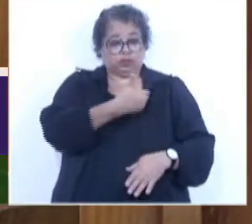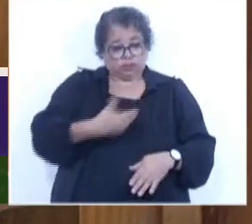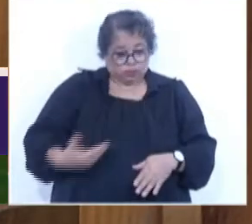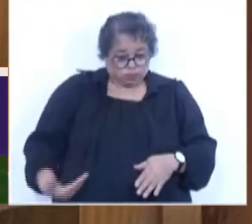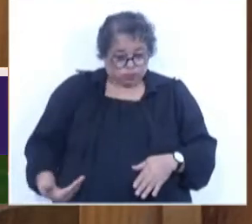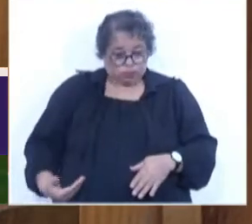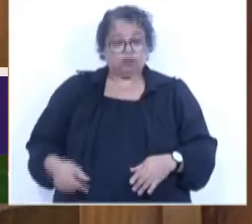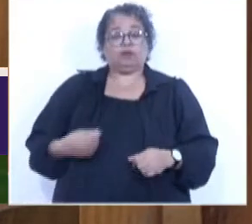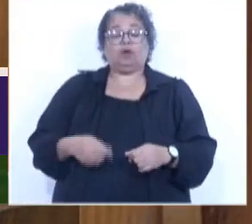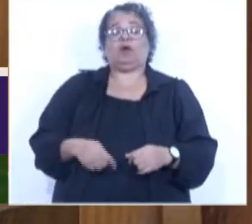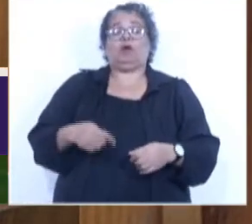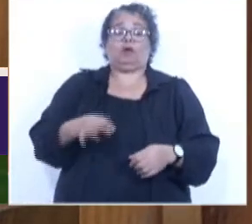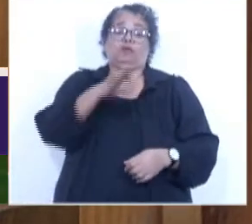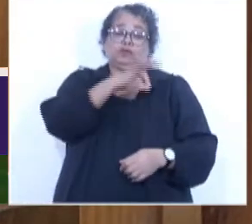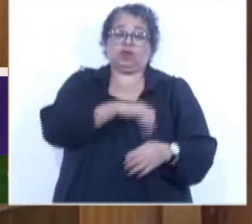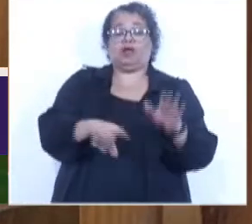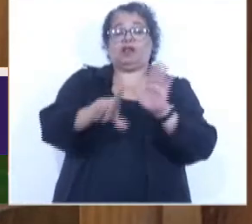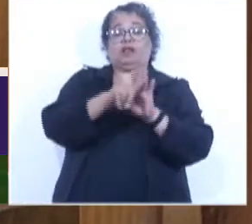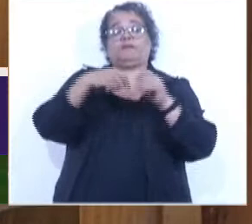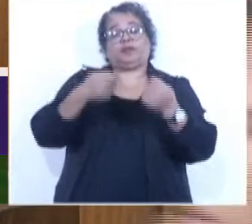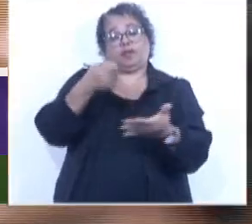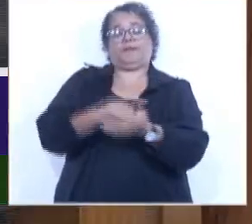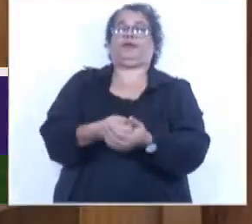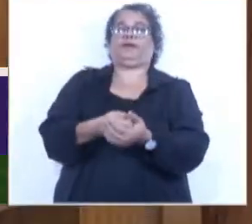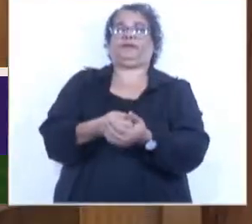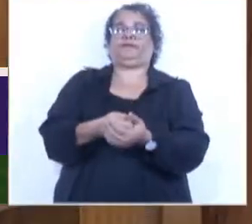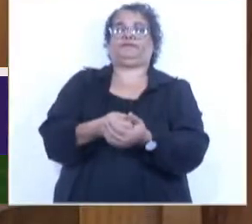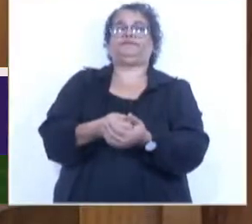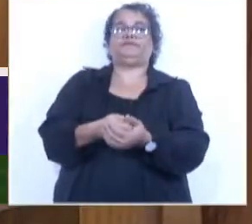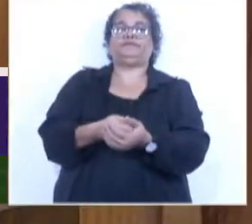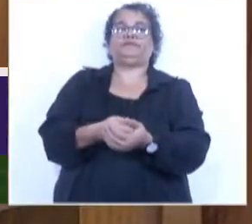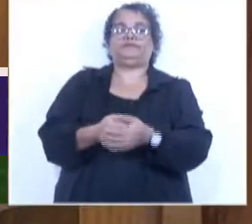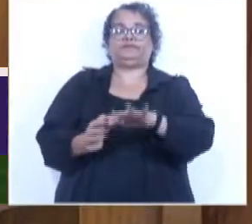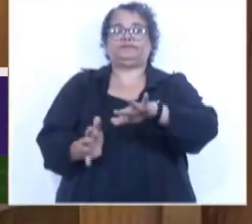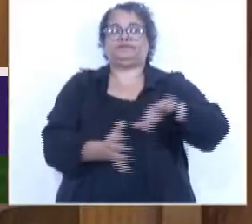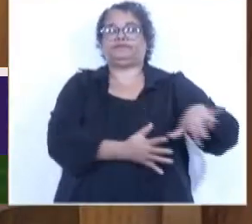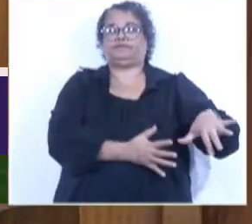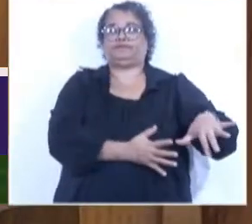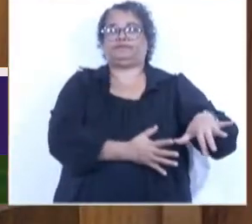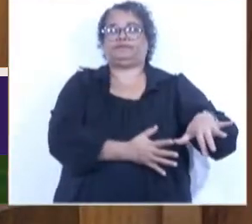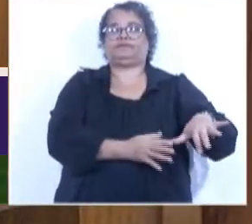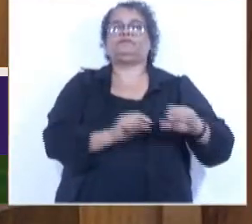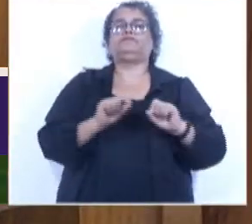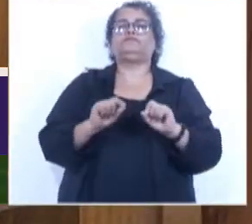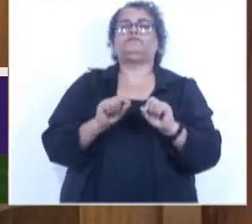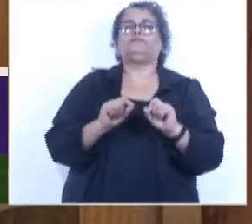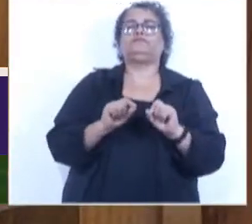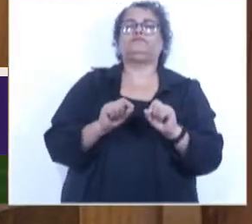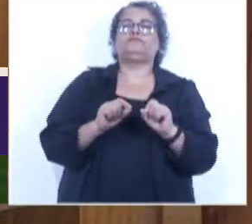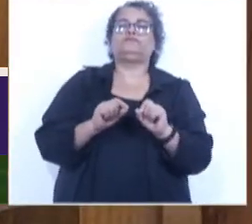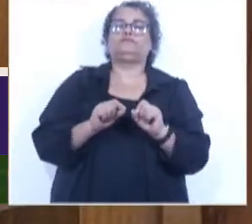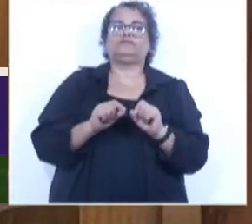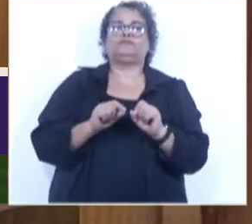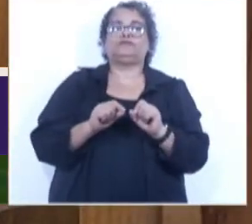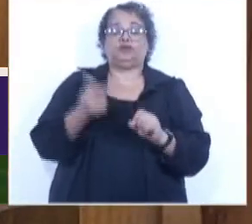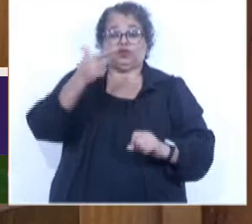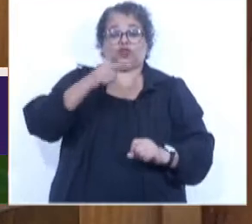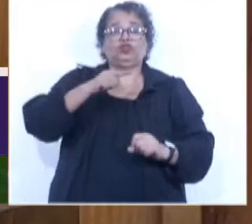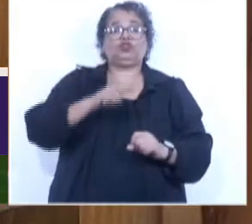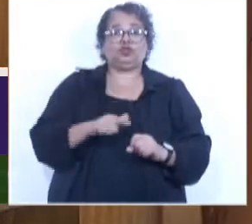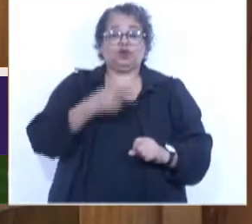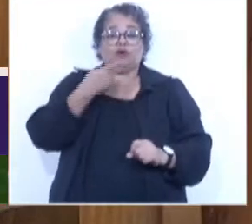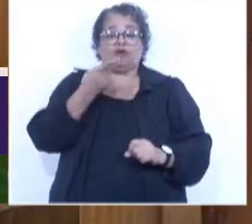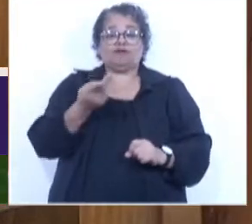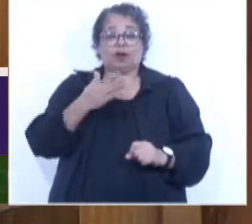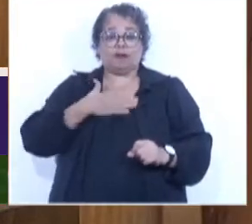o PIS é lei tem que ser respeitado cara que utilizar essa Tribuna também para poder novamente reafirmar